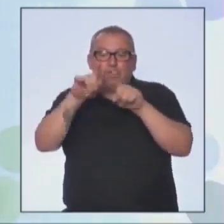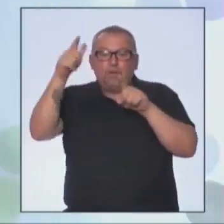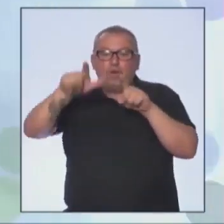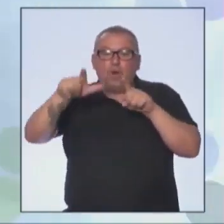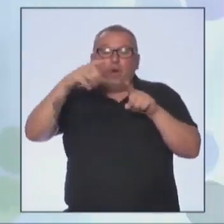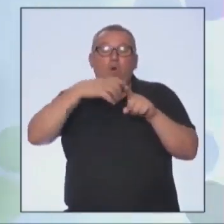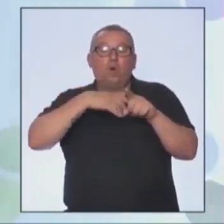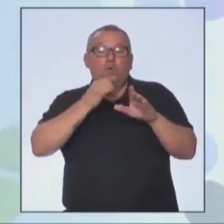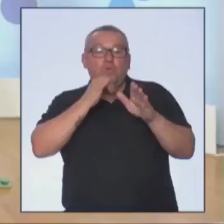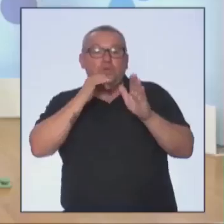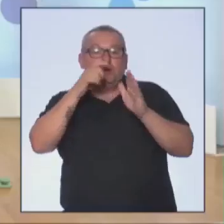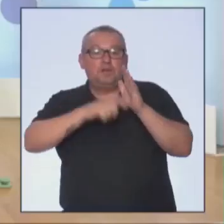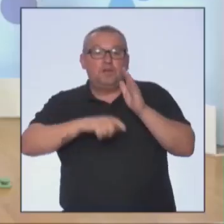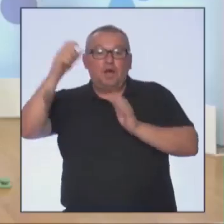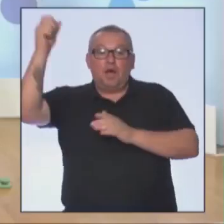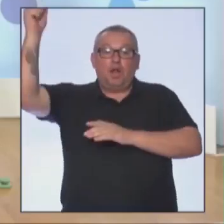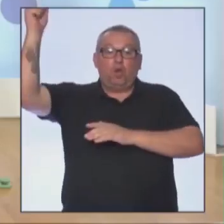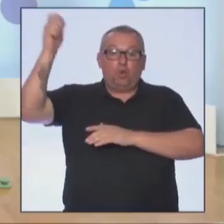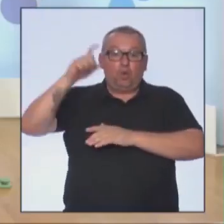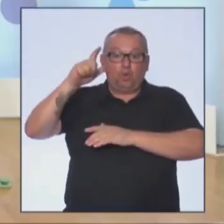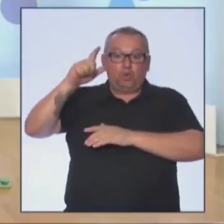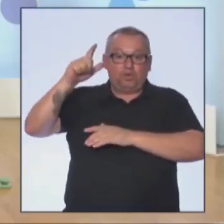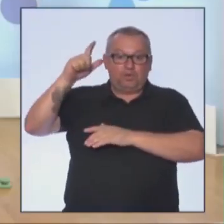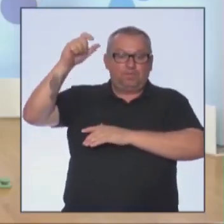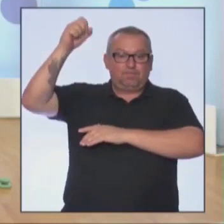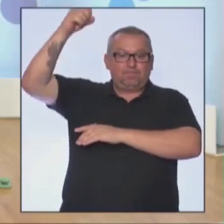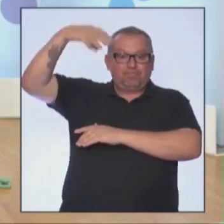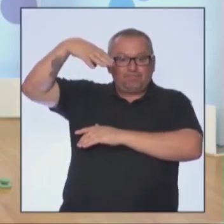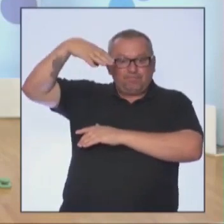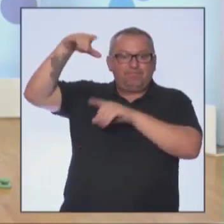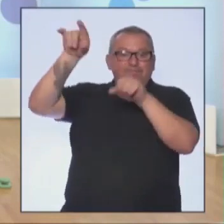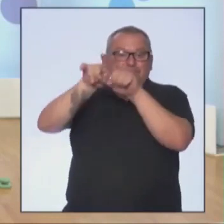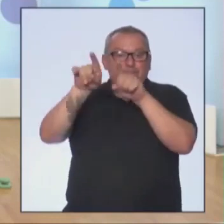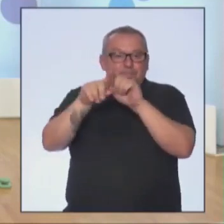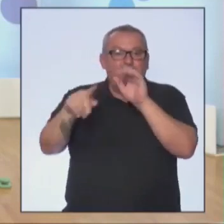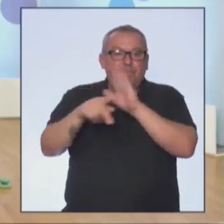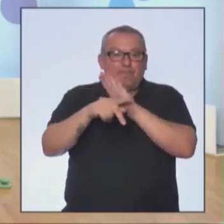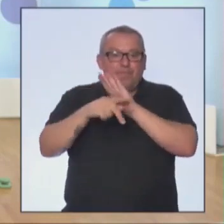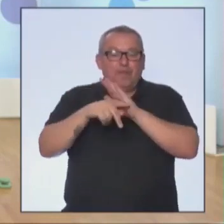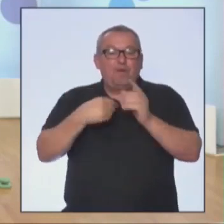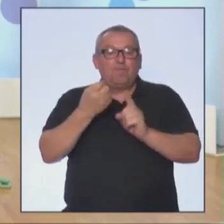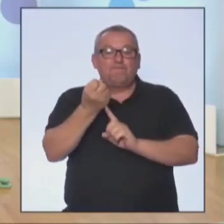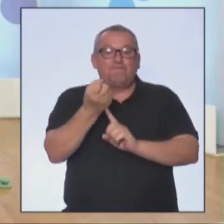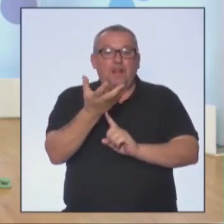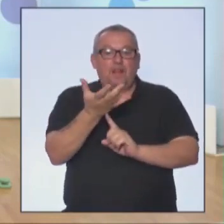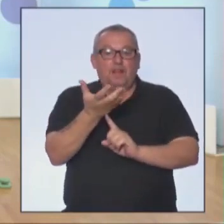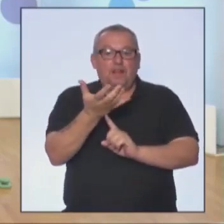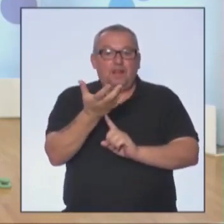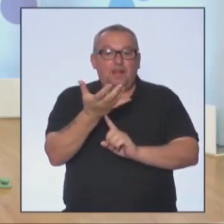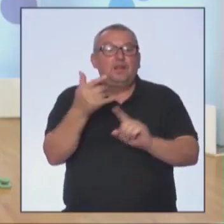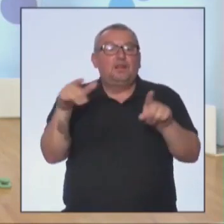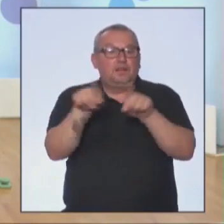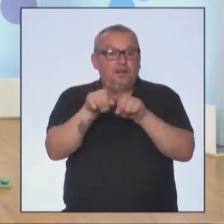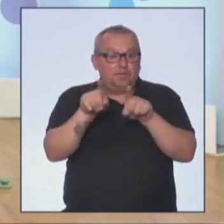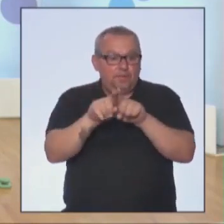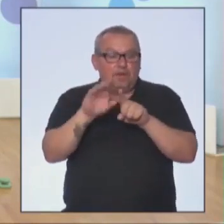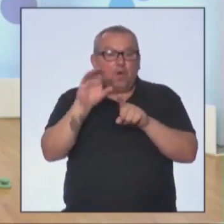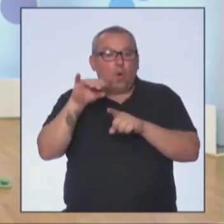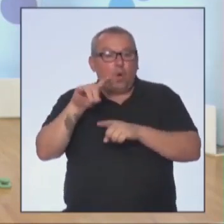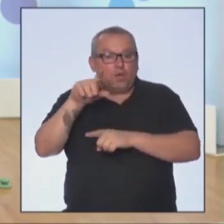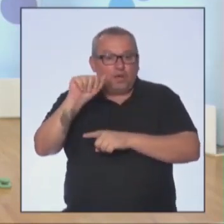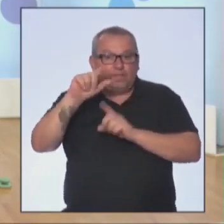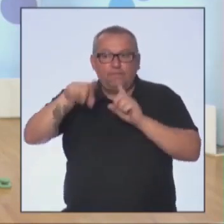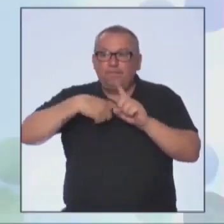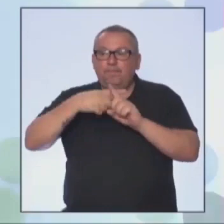de onda, a luz do sol, a luz de uma lâmpada ou até mesmo a luz de uma vela, a luz também é onda. Mais